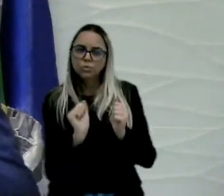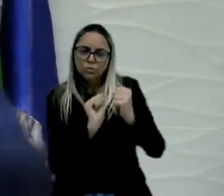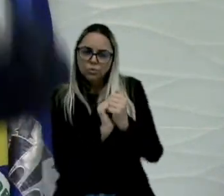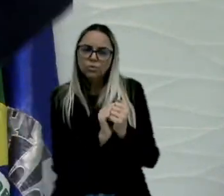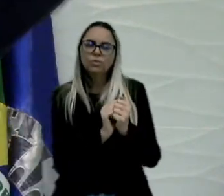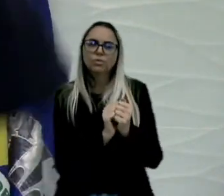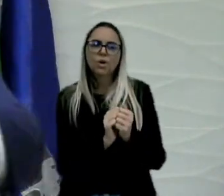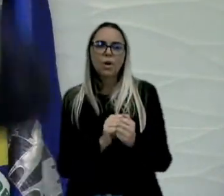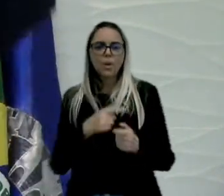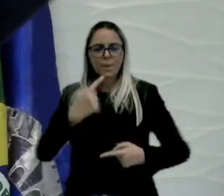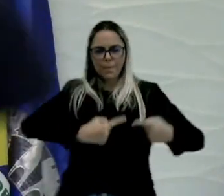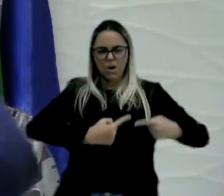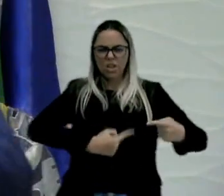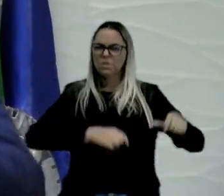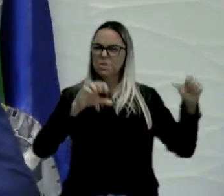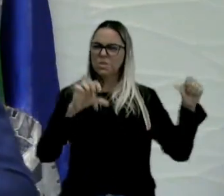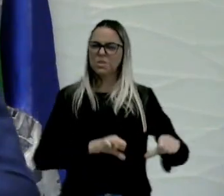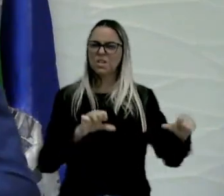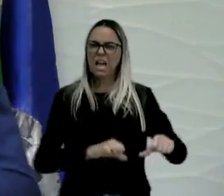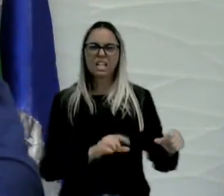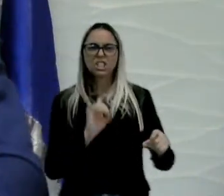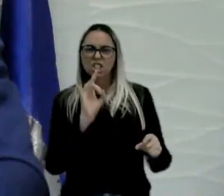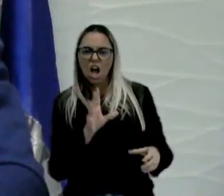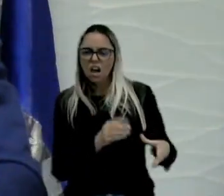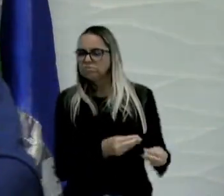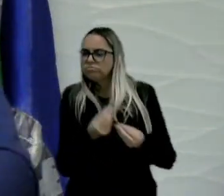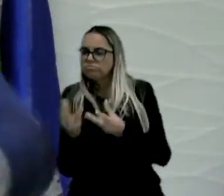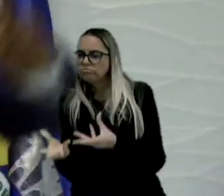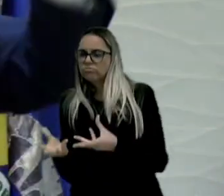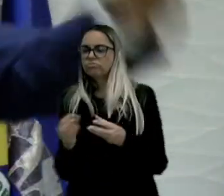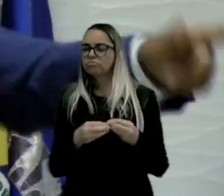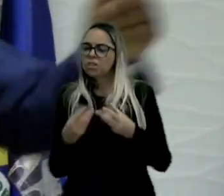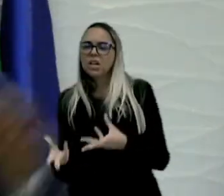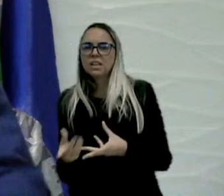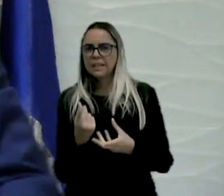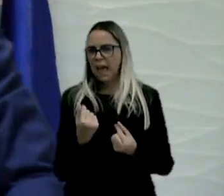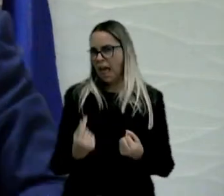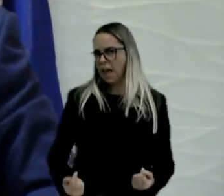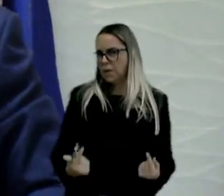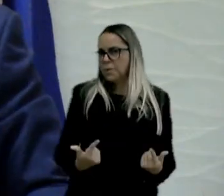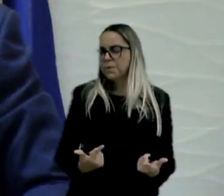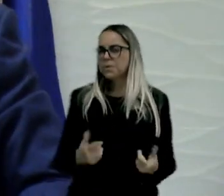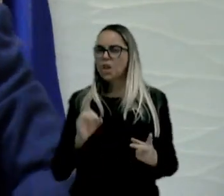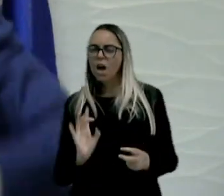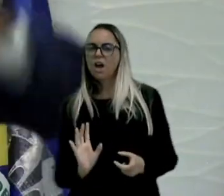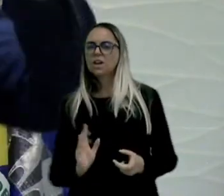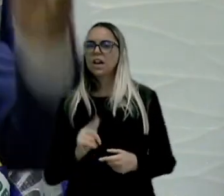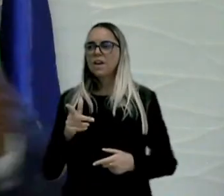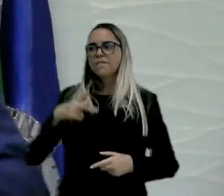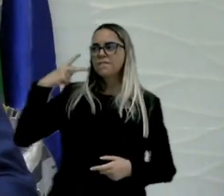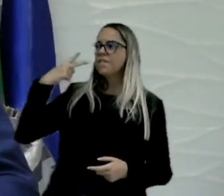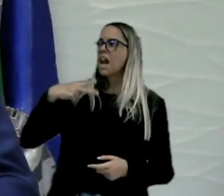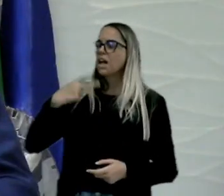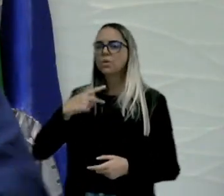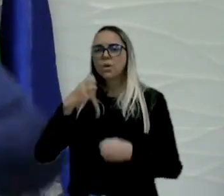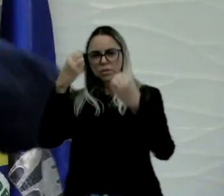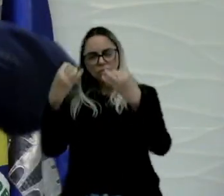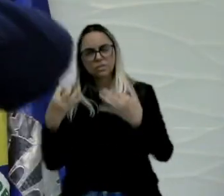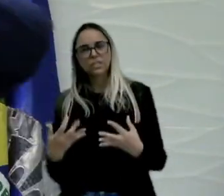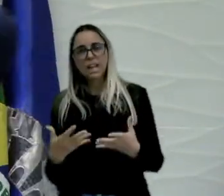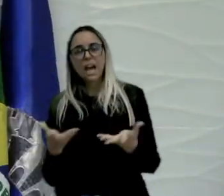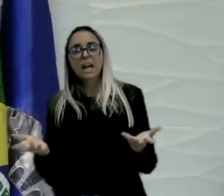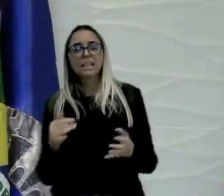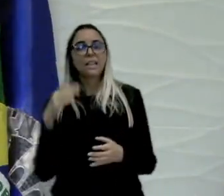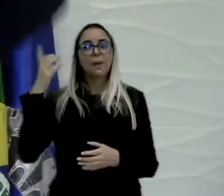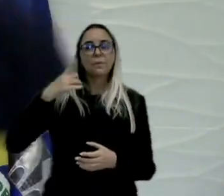sabe oferecer dinheiro e este Vereador agora tava falando que a deputada colocou